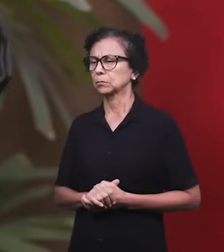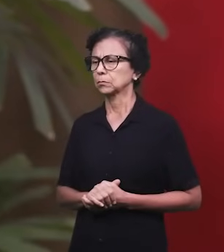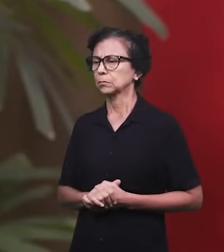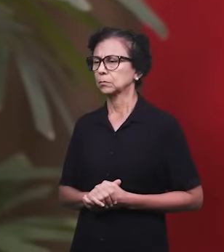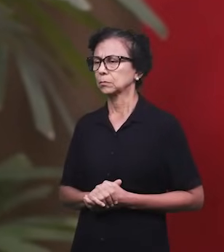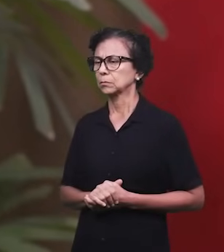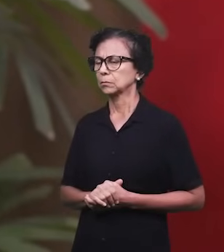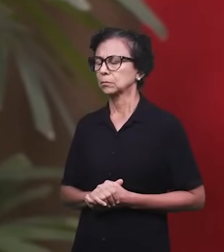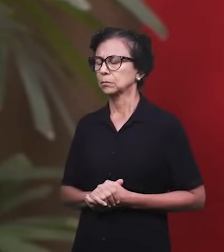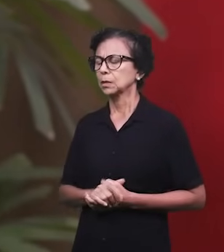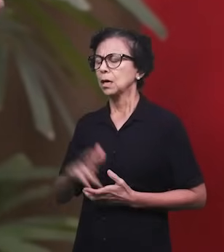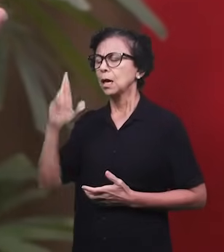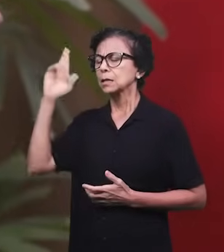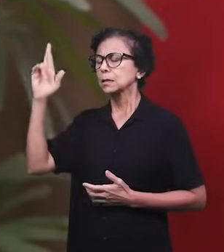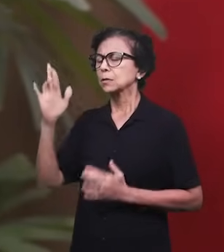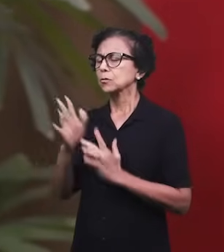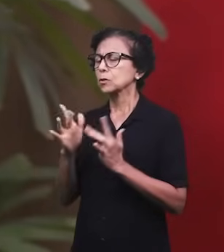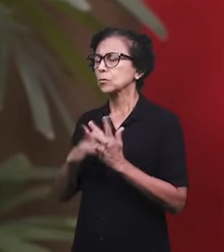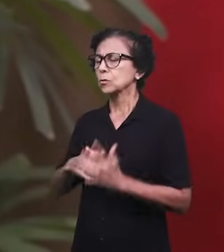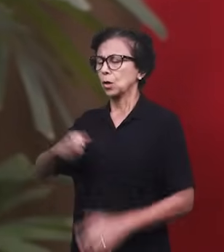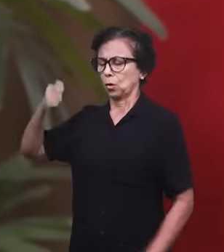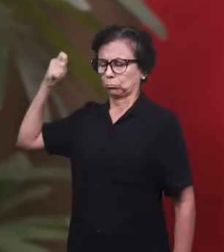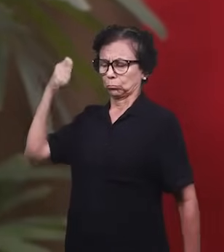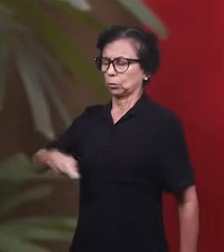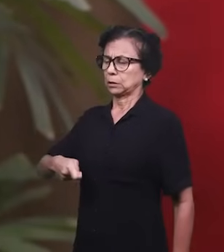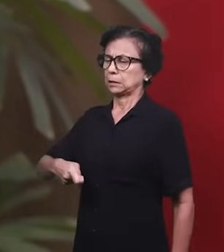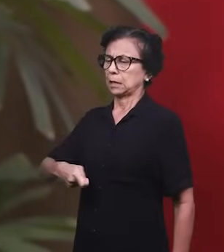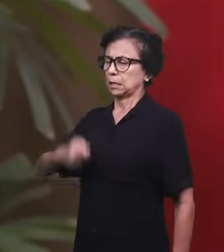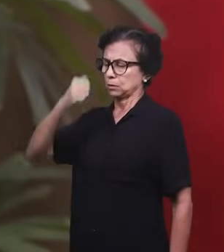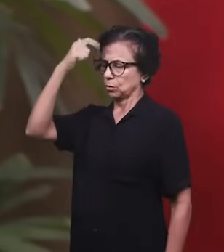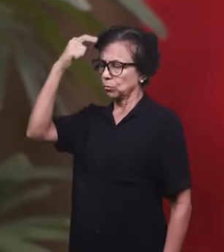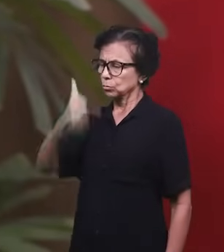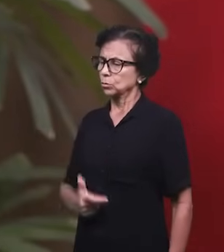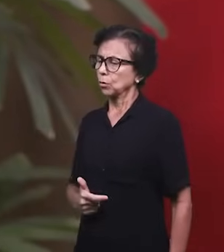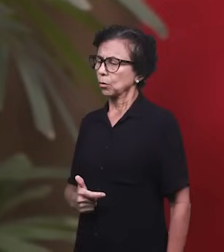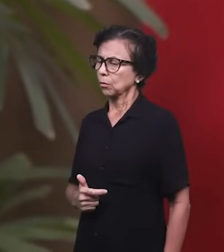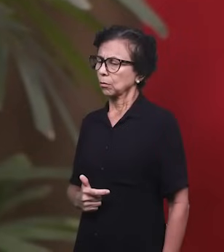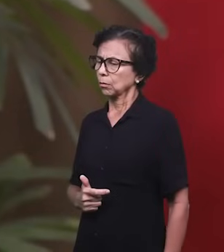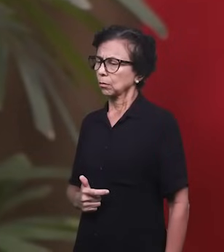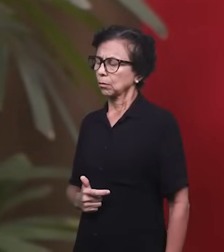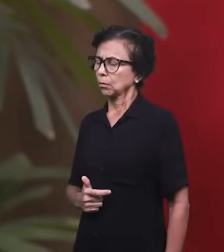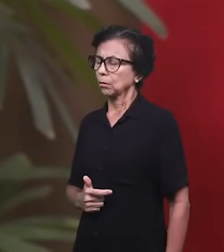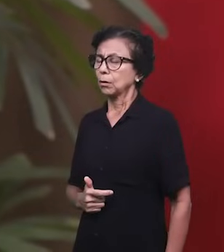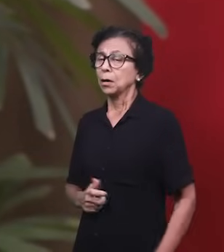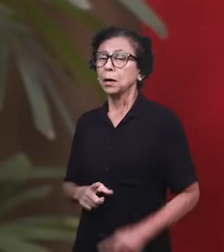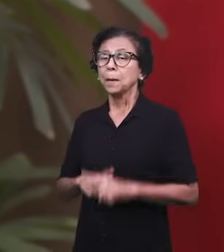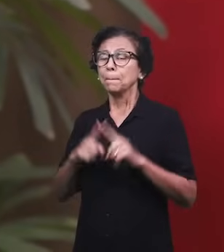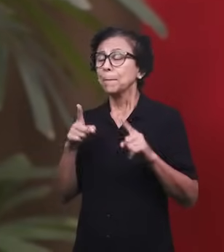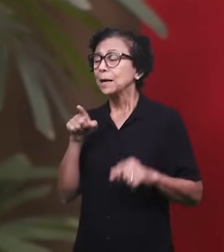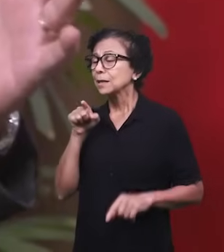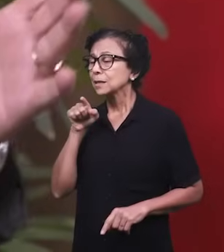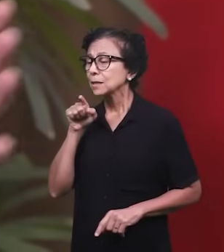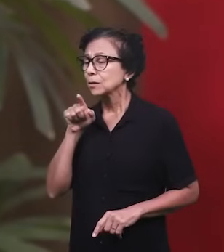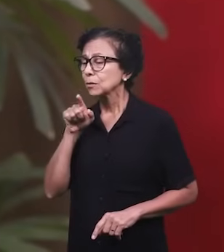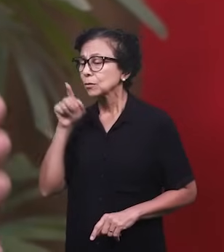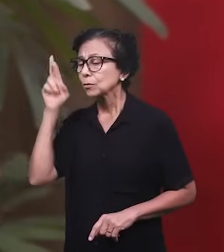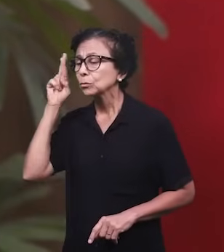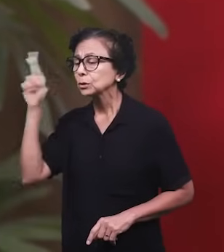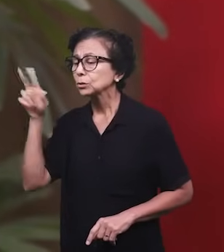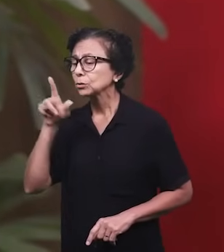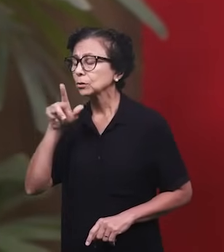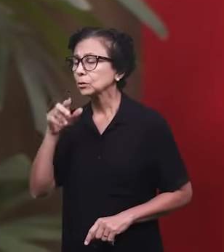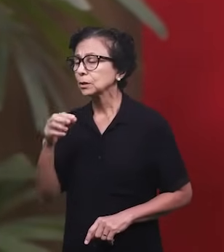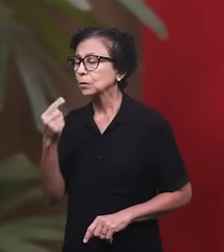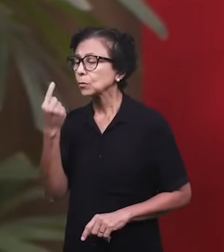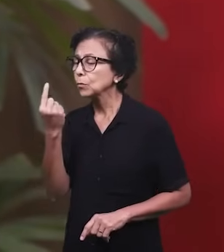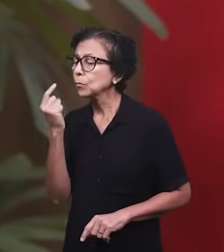a autoridade do Senhor é capaz de dizer uma palavra e meu criado vai ser curado. Outra grande fé que Jesus